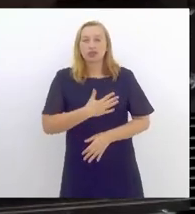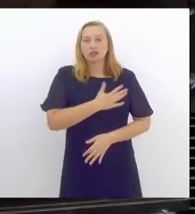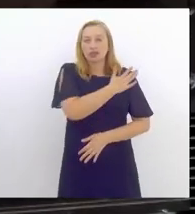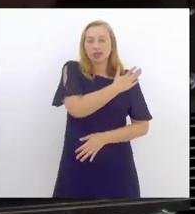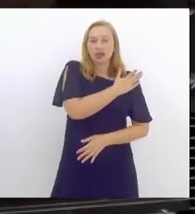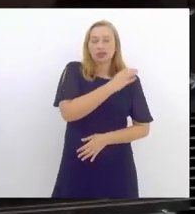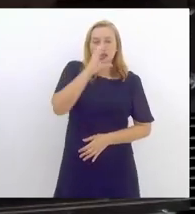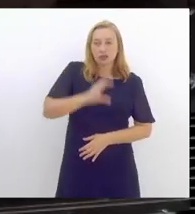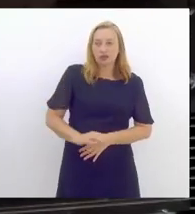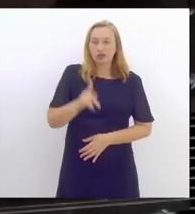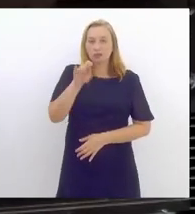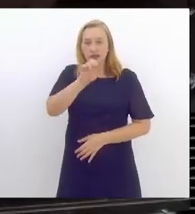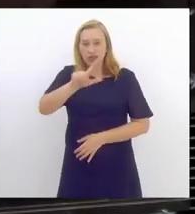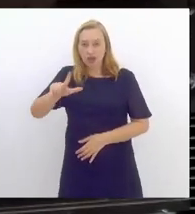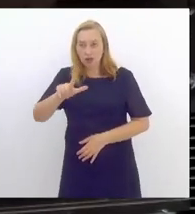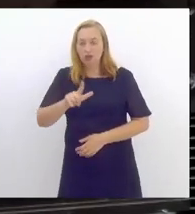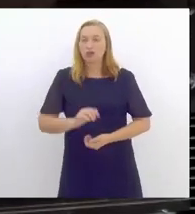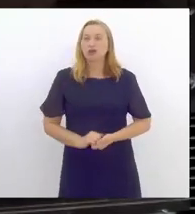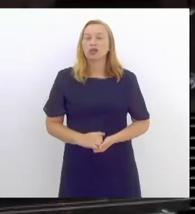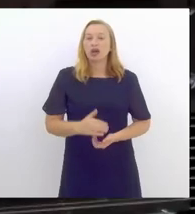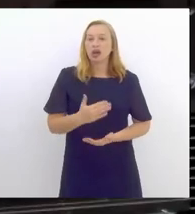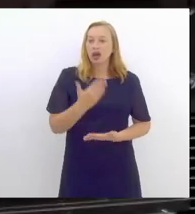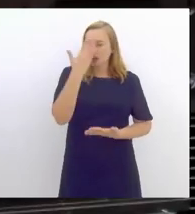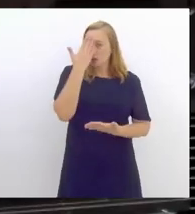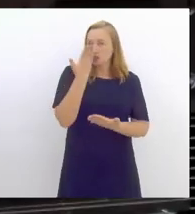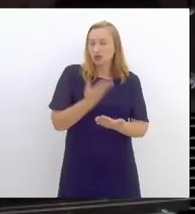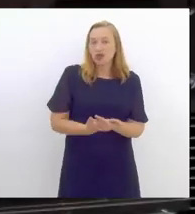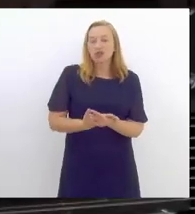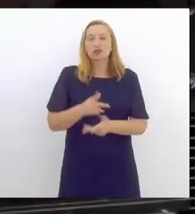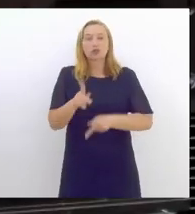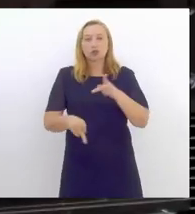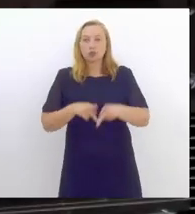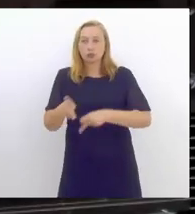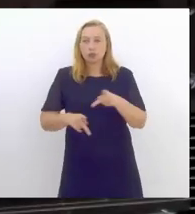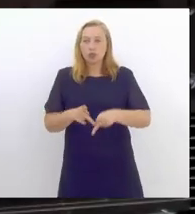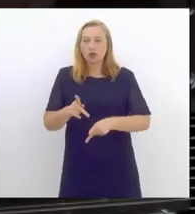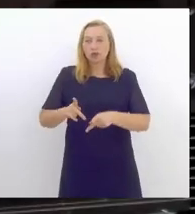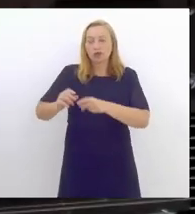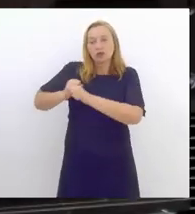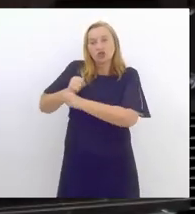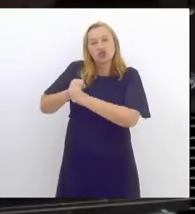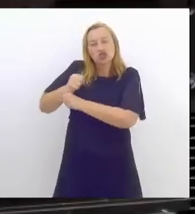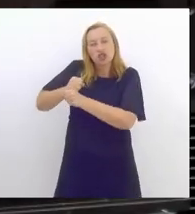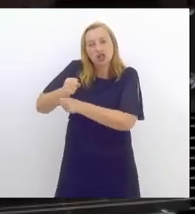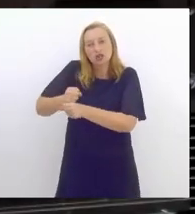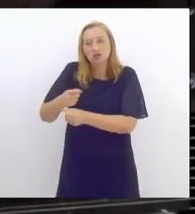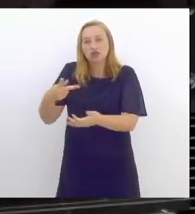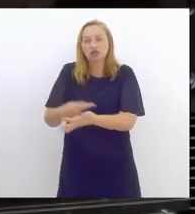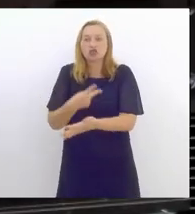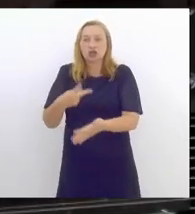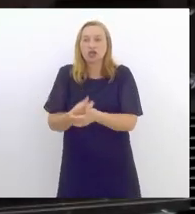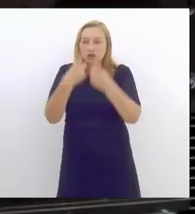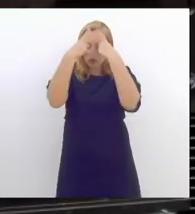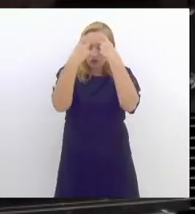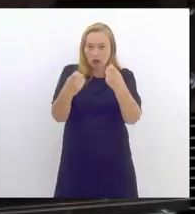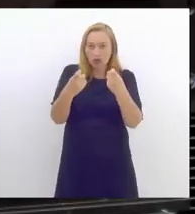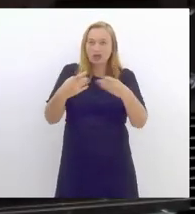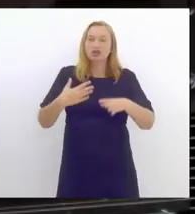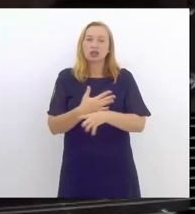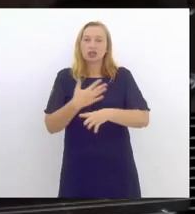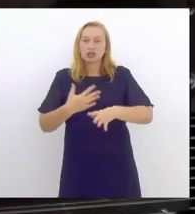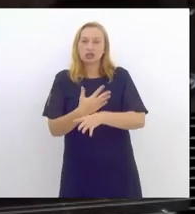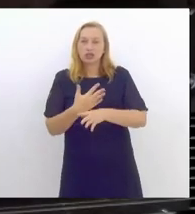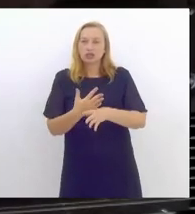penal, resgatou a confiança da população após décadas de negligência com a violência urbana, que abalou